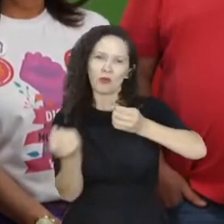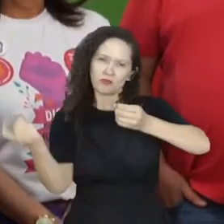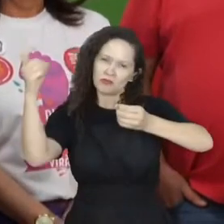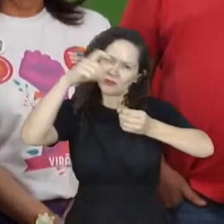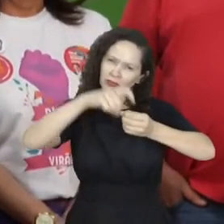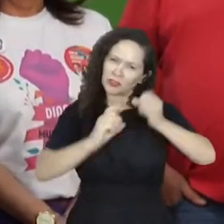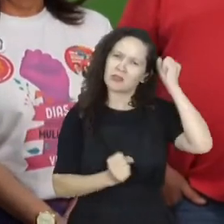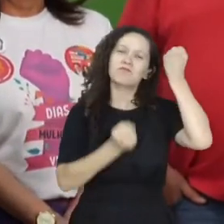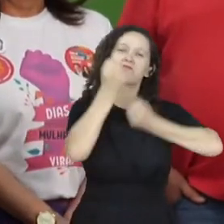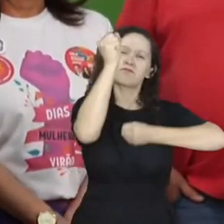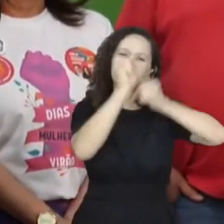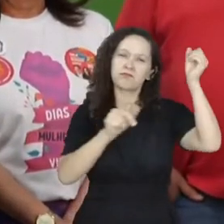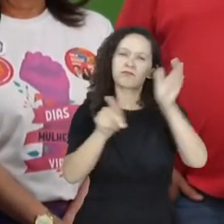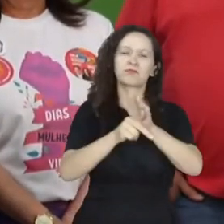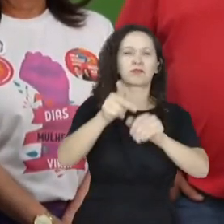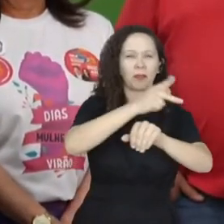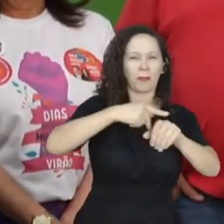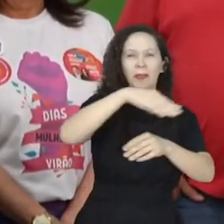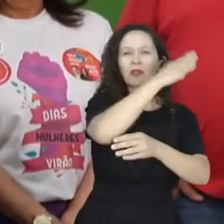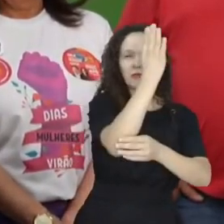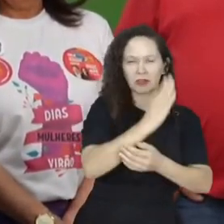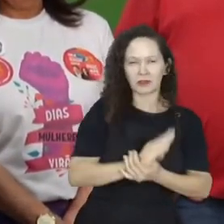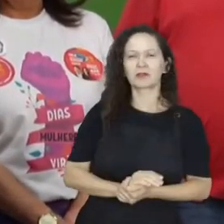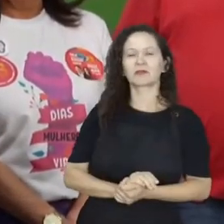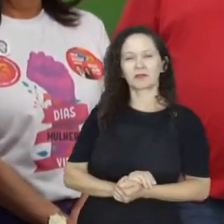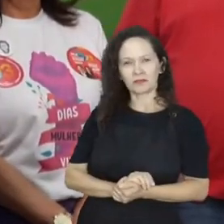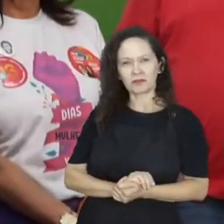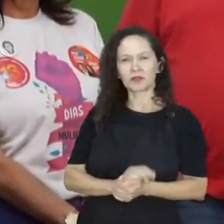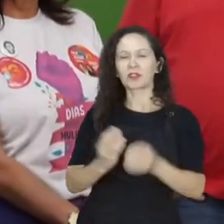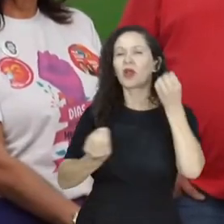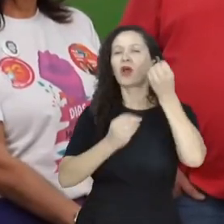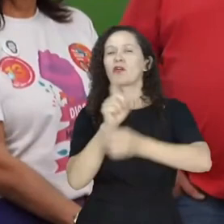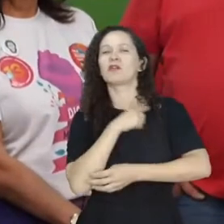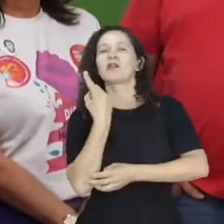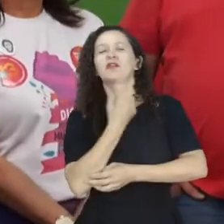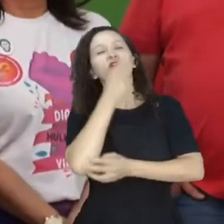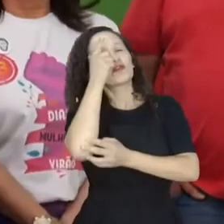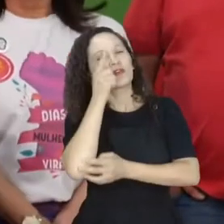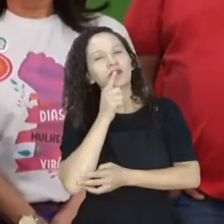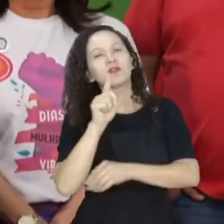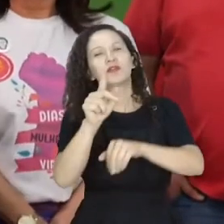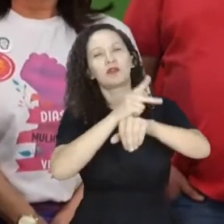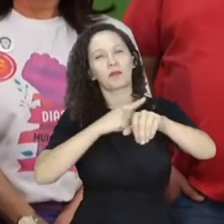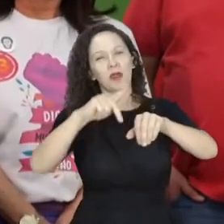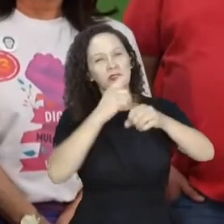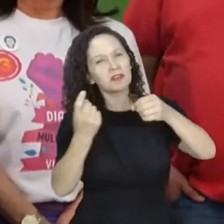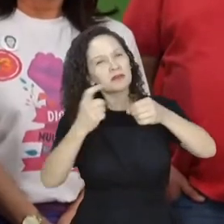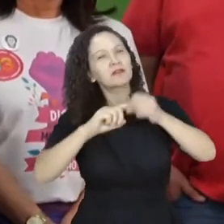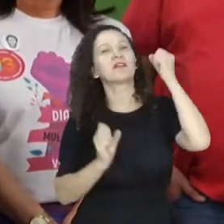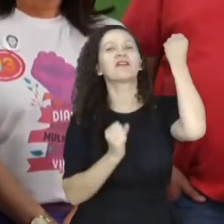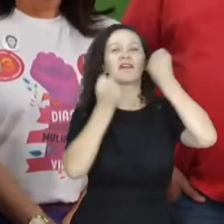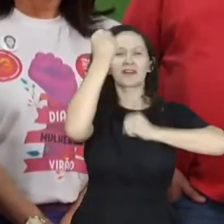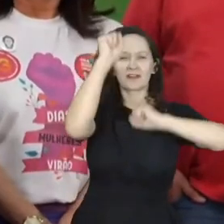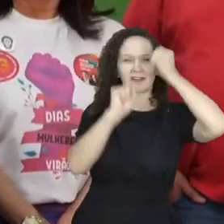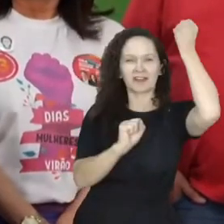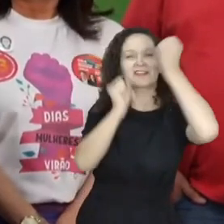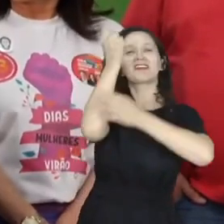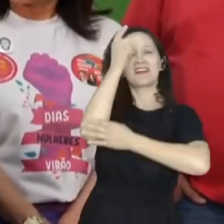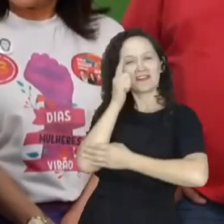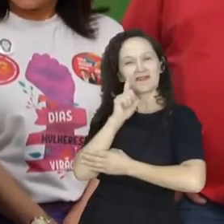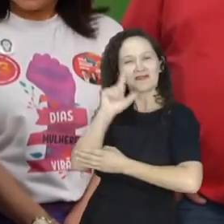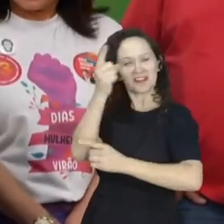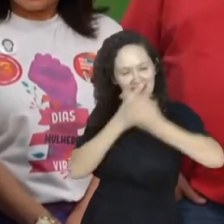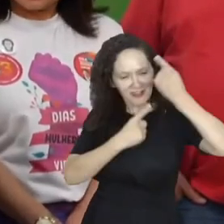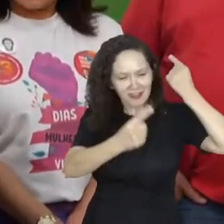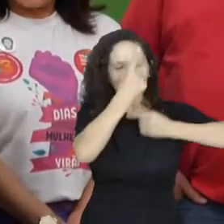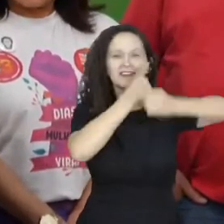a industrialização desse país? Como é que a gente vai fazer com que esse país se industrialize e faça a indústria de